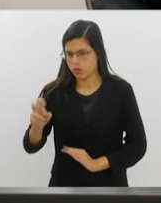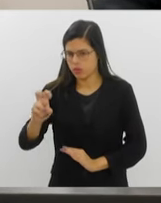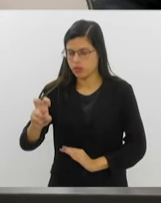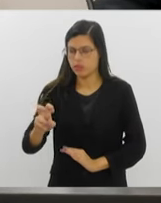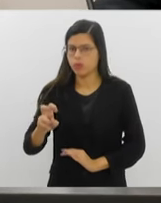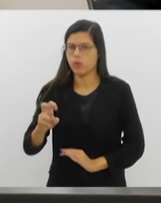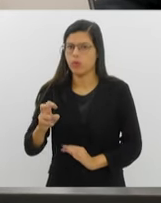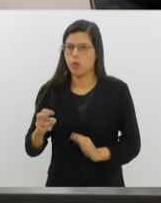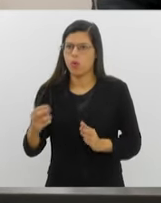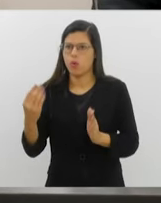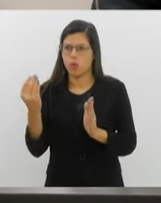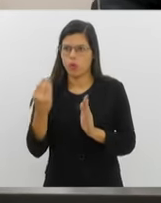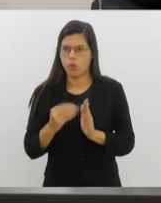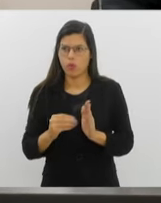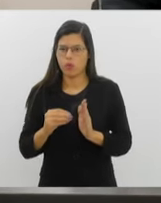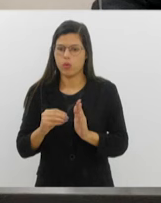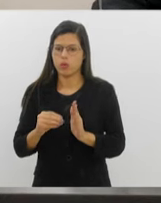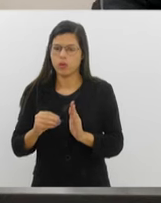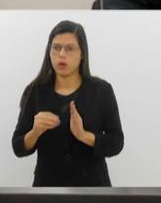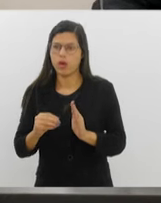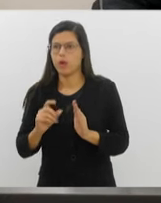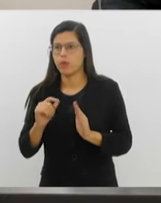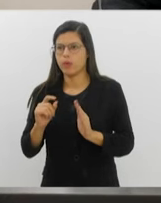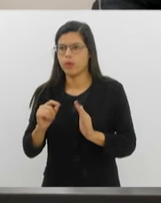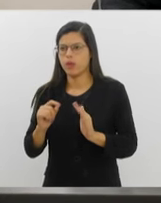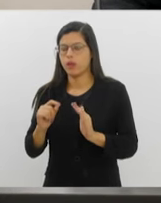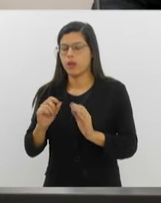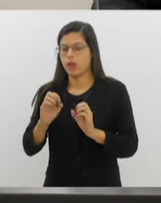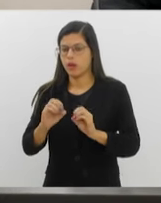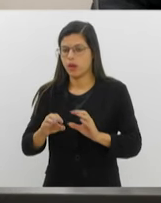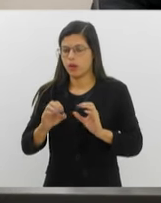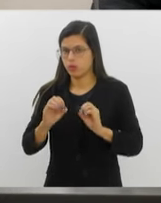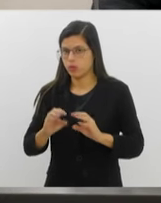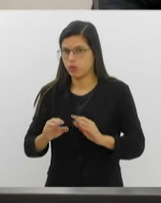fim de incluir a previsão da educação domiciliar.